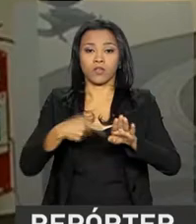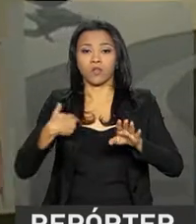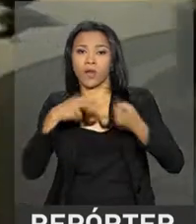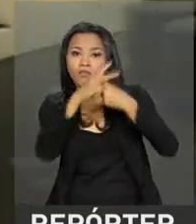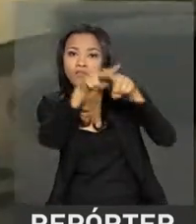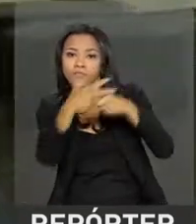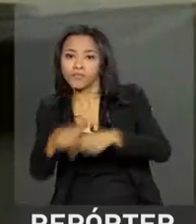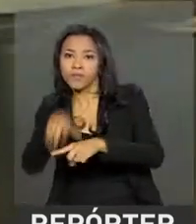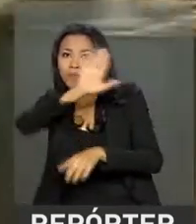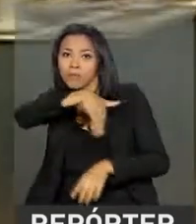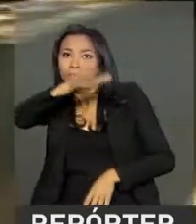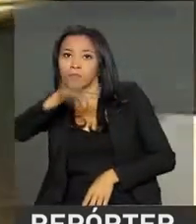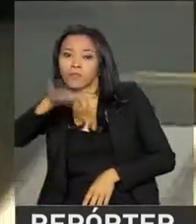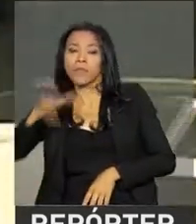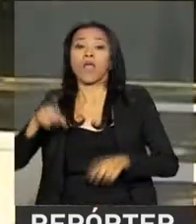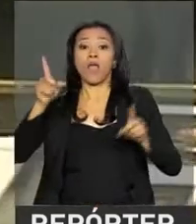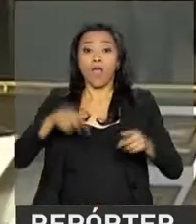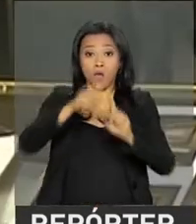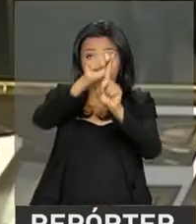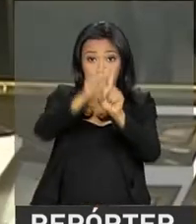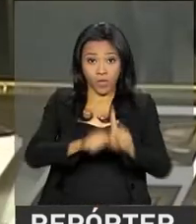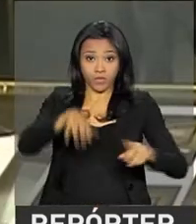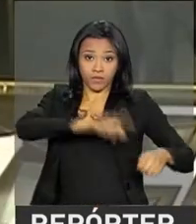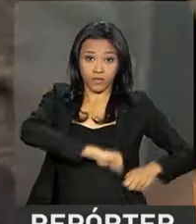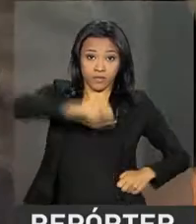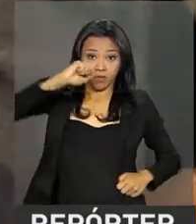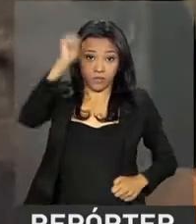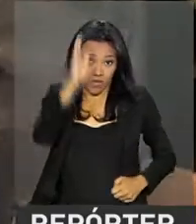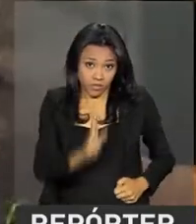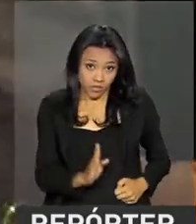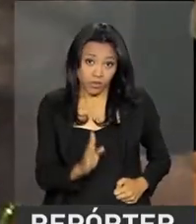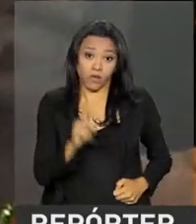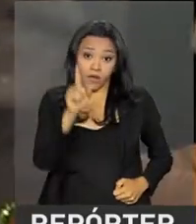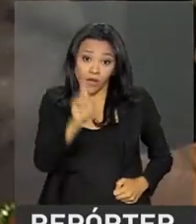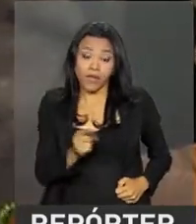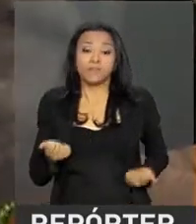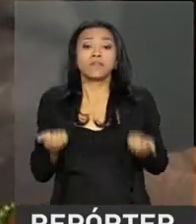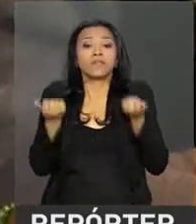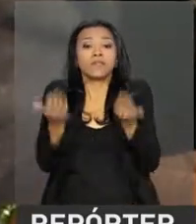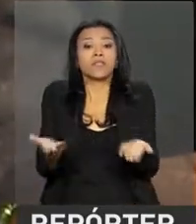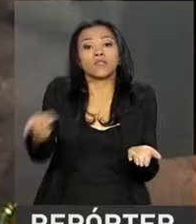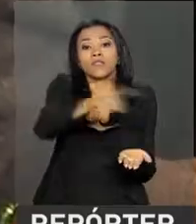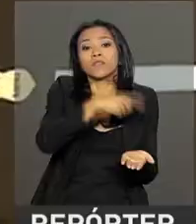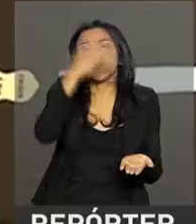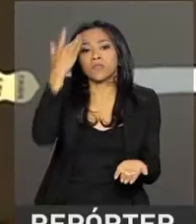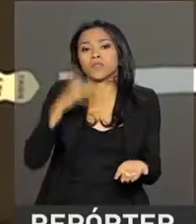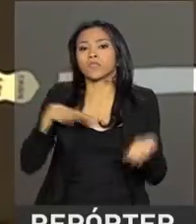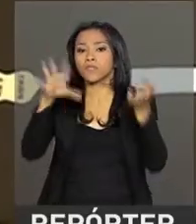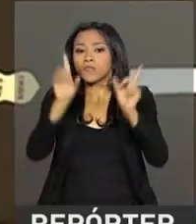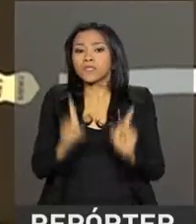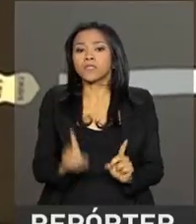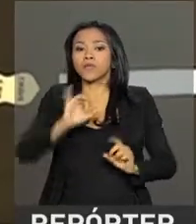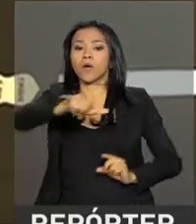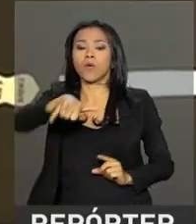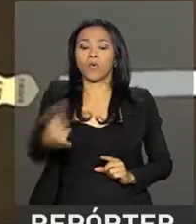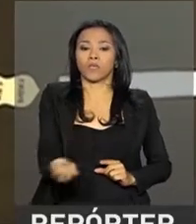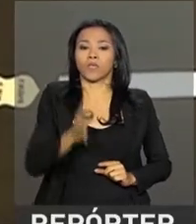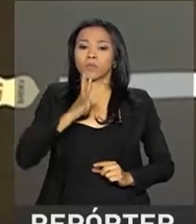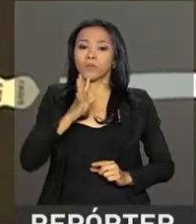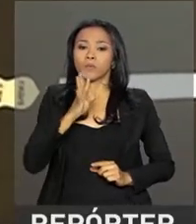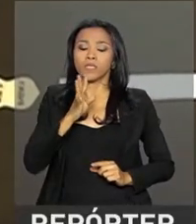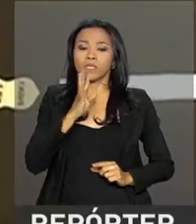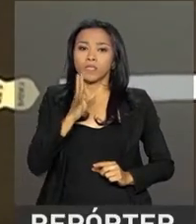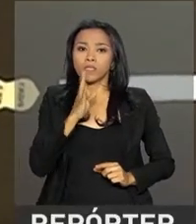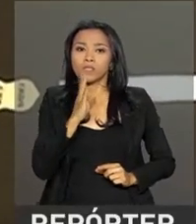a proposta é celebrar o mês da independência, dando às pessoas, principalmente aquelas com deficiência, a oportunidade de conhecer uma